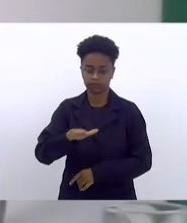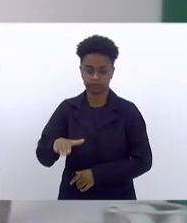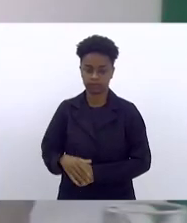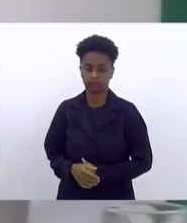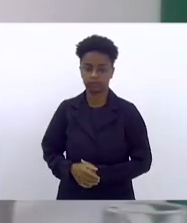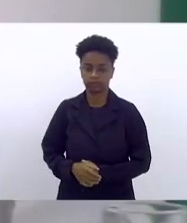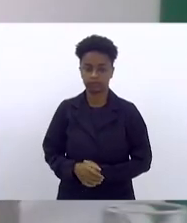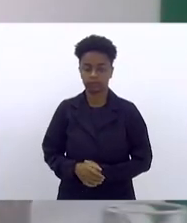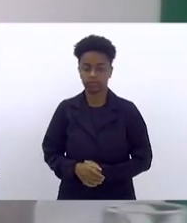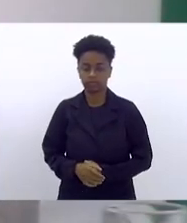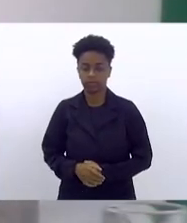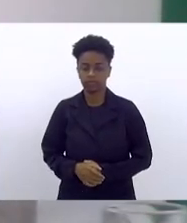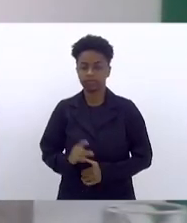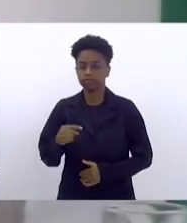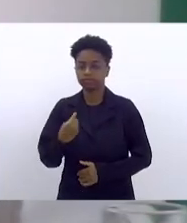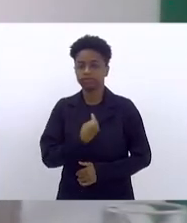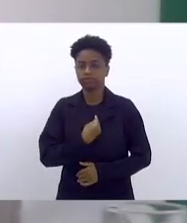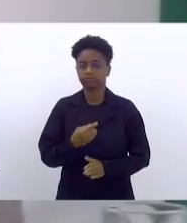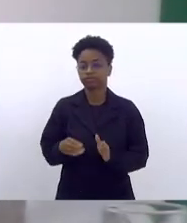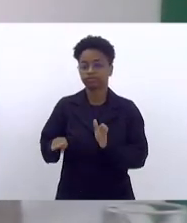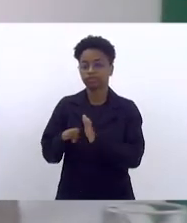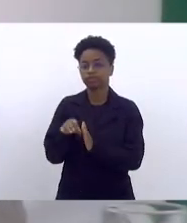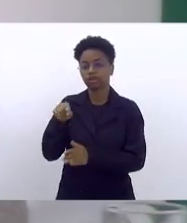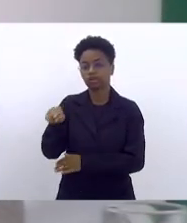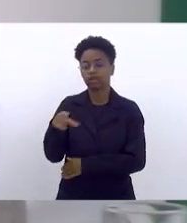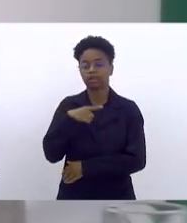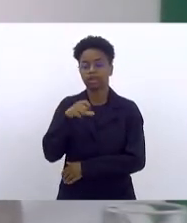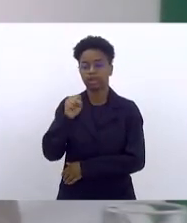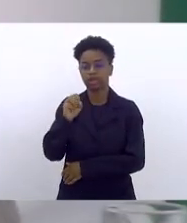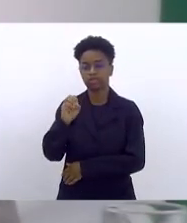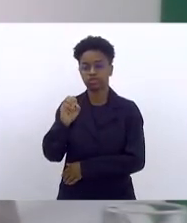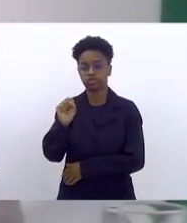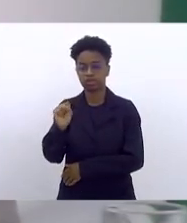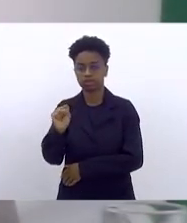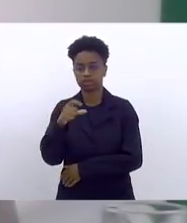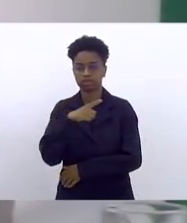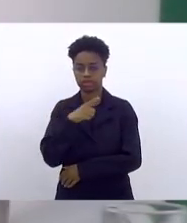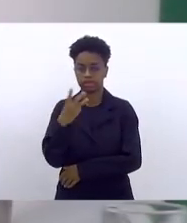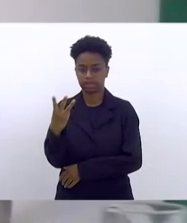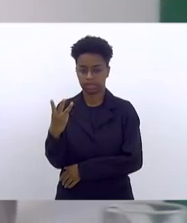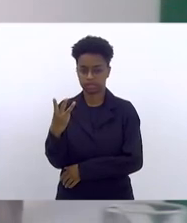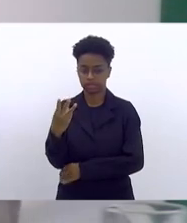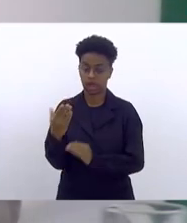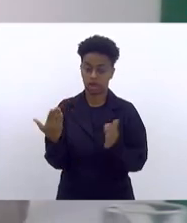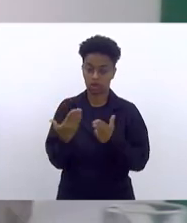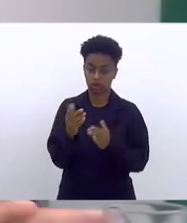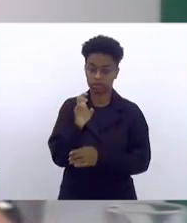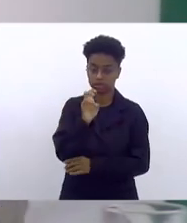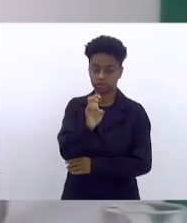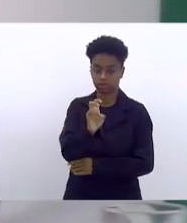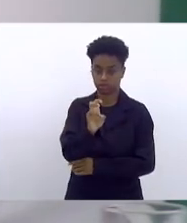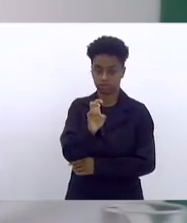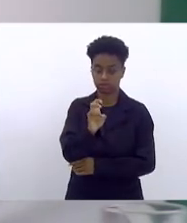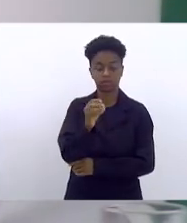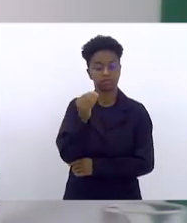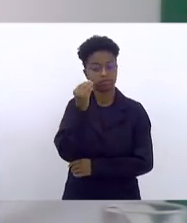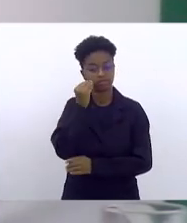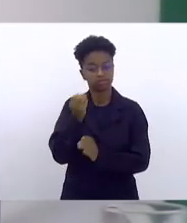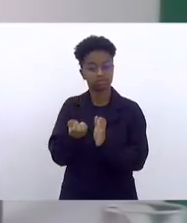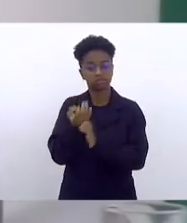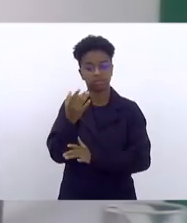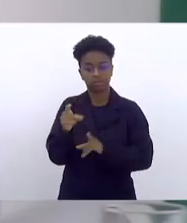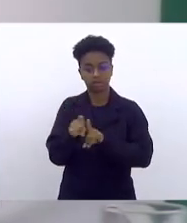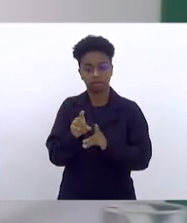nós chegamos lá tinha SOS nós temos três hoje nós temos cinco nós estamos para instalar chegar